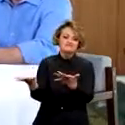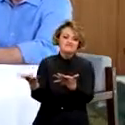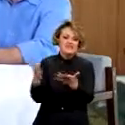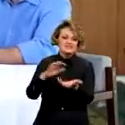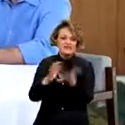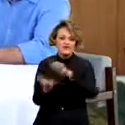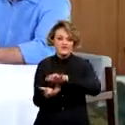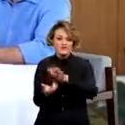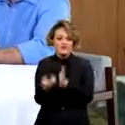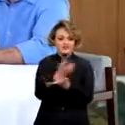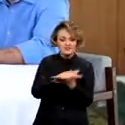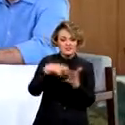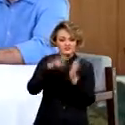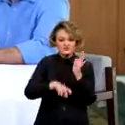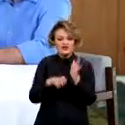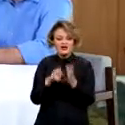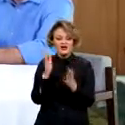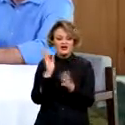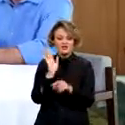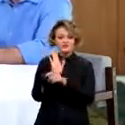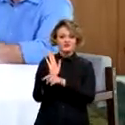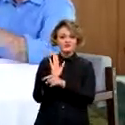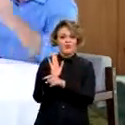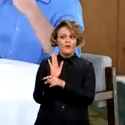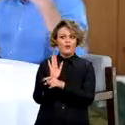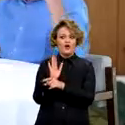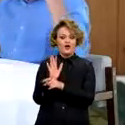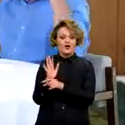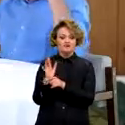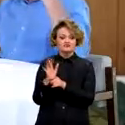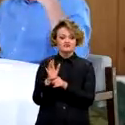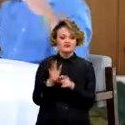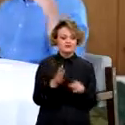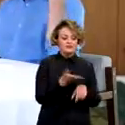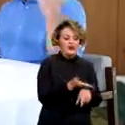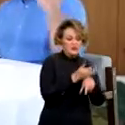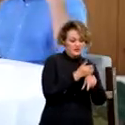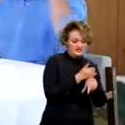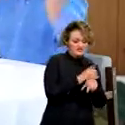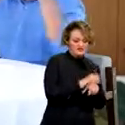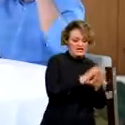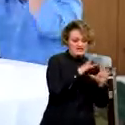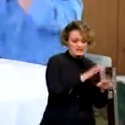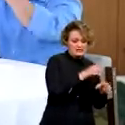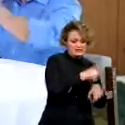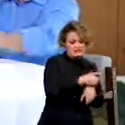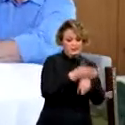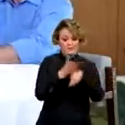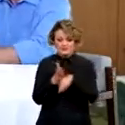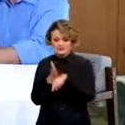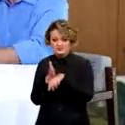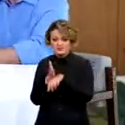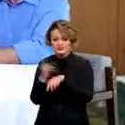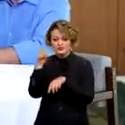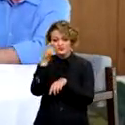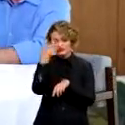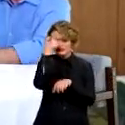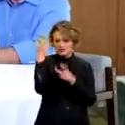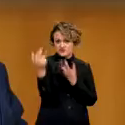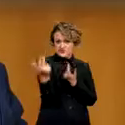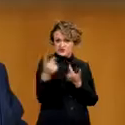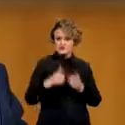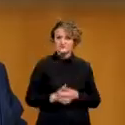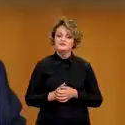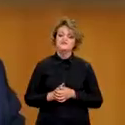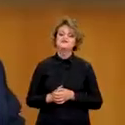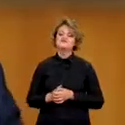reforma tributária foi um certo divisor de águas? Eu acho certa, que... Um congresso, todo mundo mais adulto pensando o país? O show, eu acho que é um